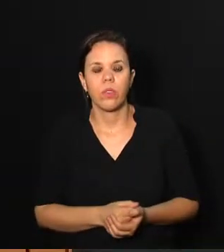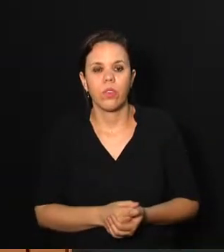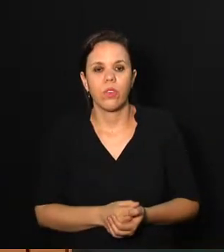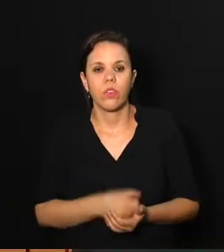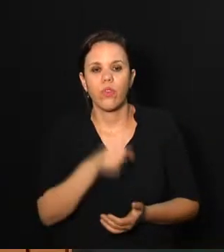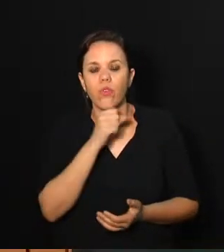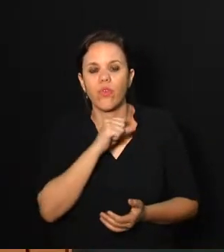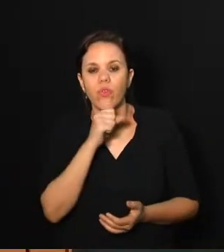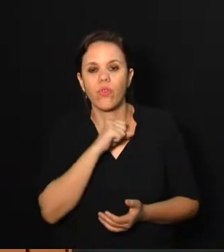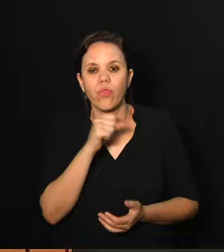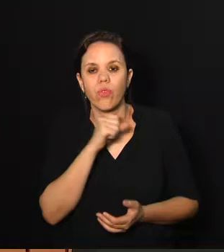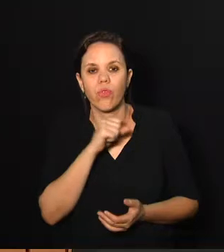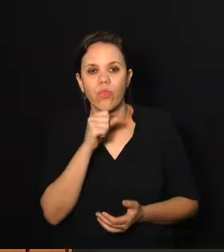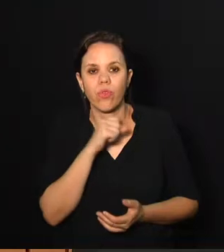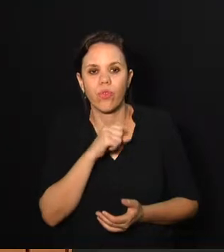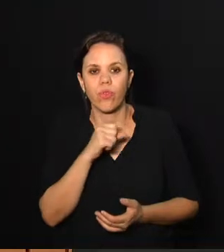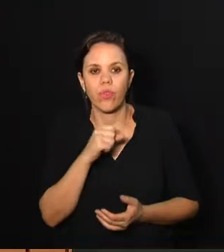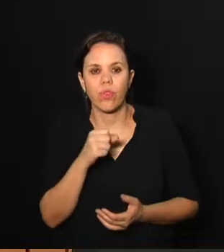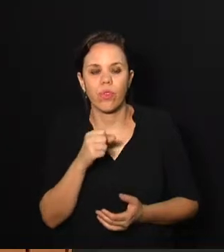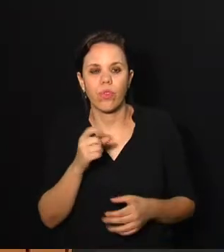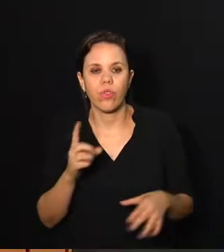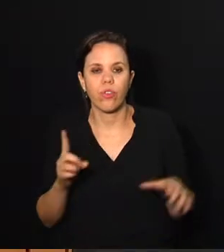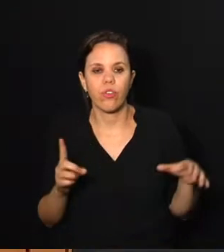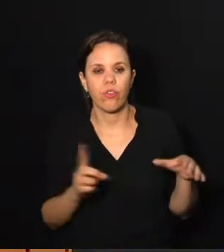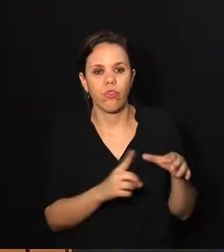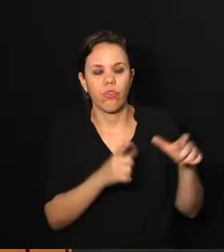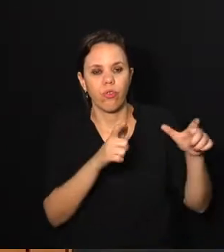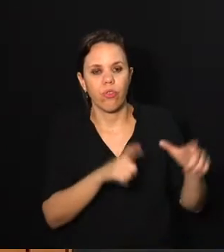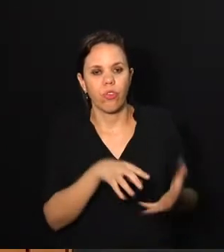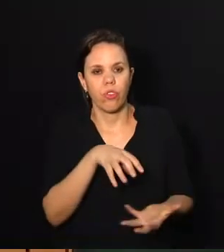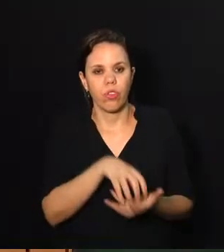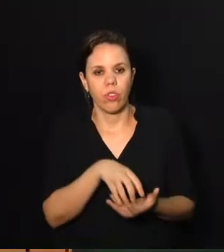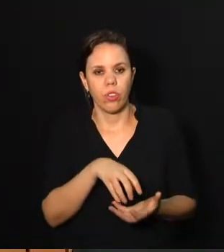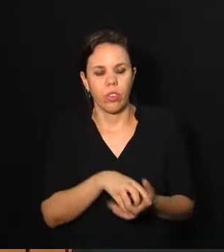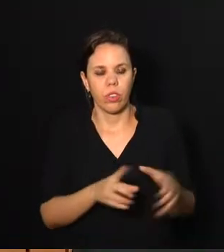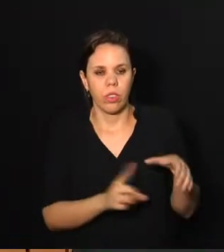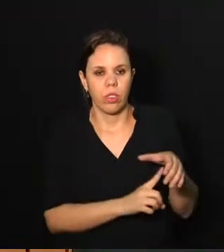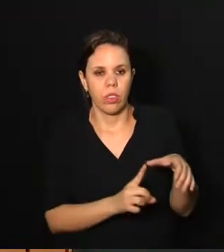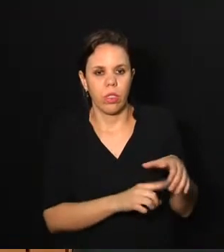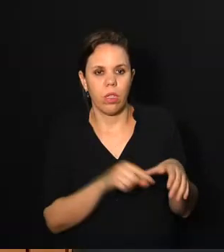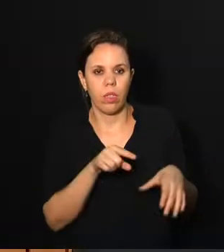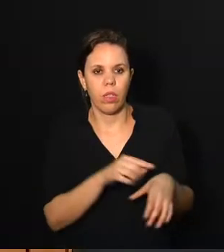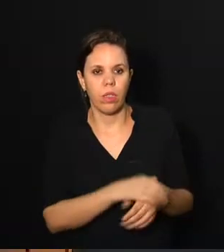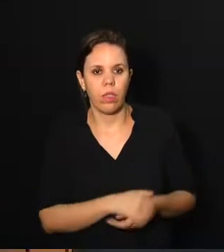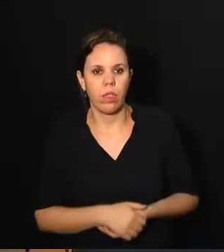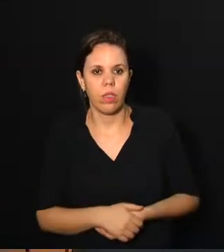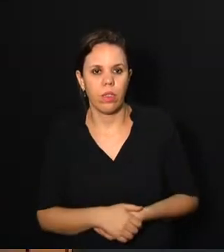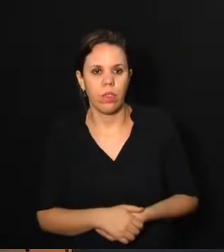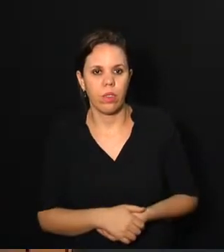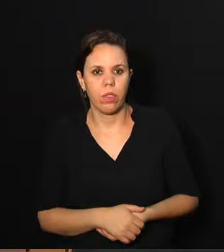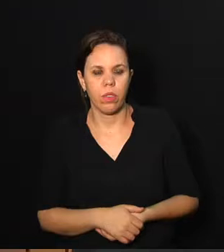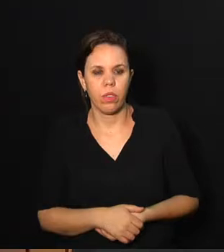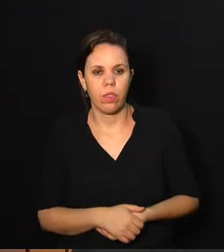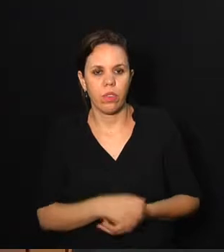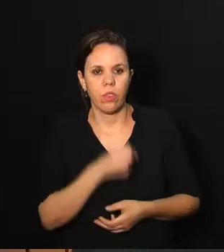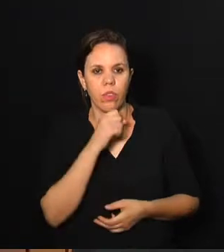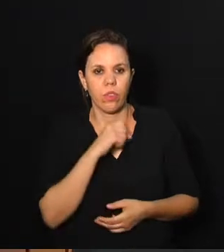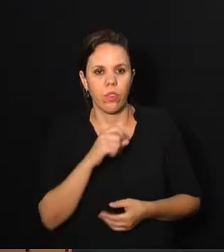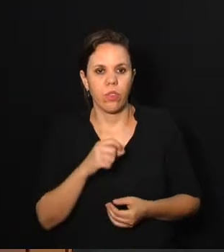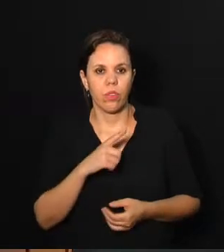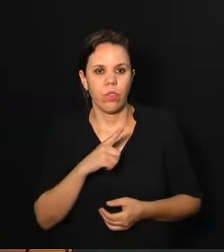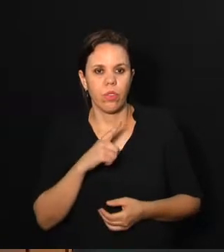idoso creche, o chamado creche, na clínica, o idoso criava